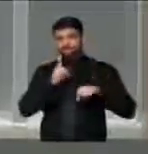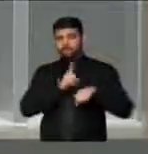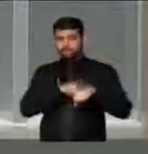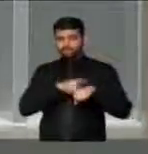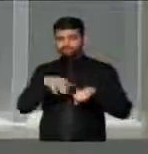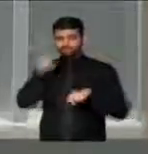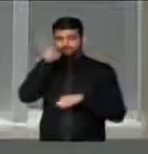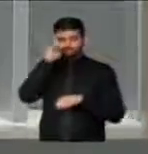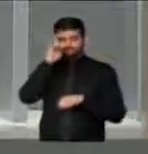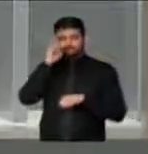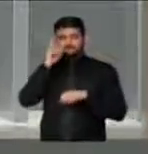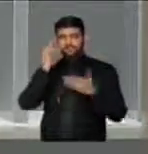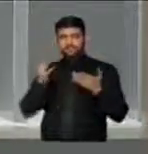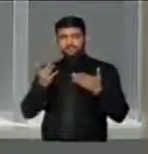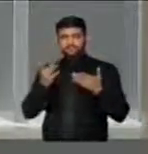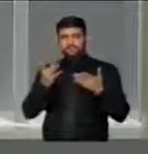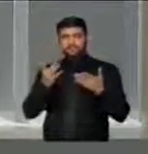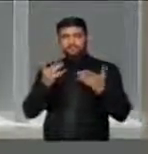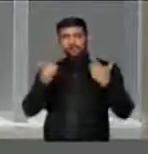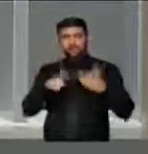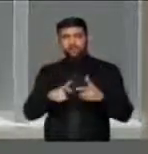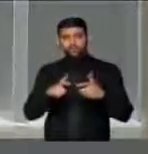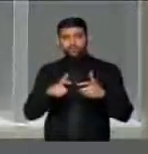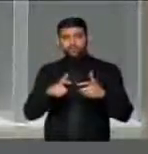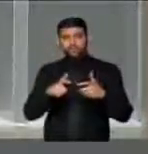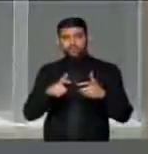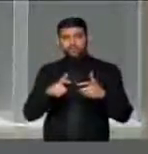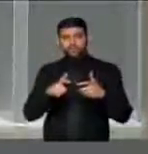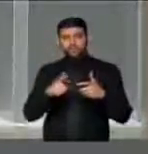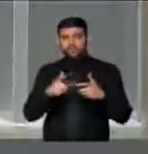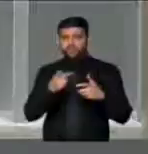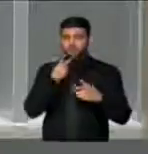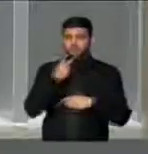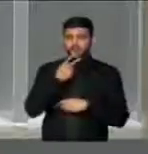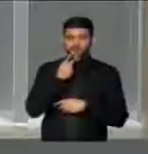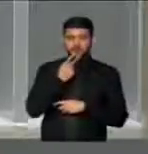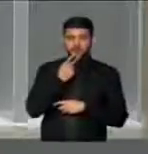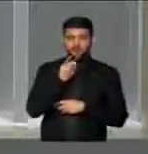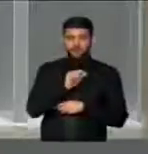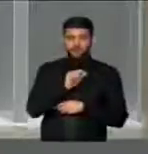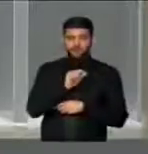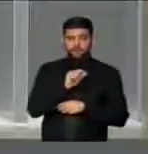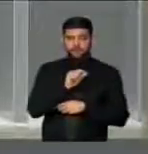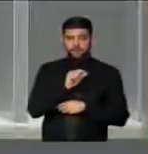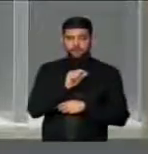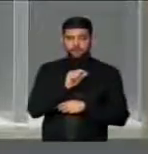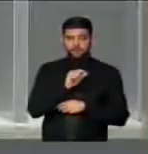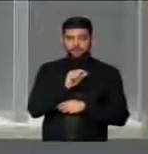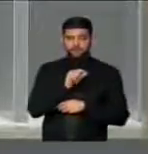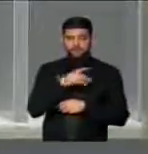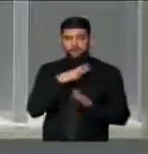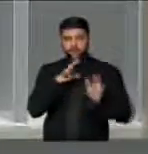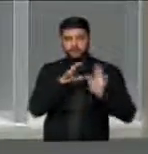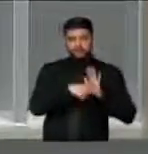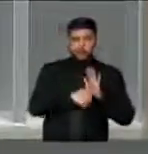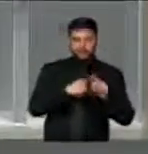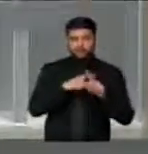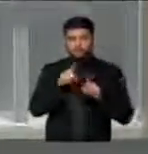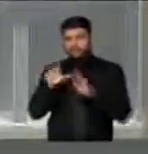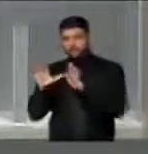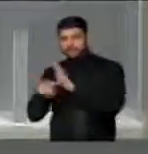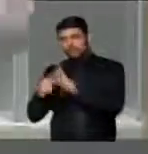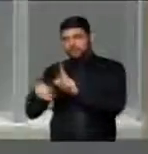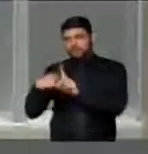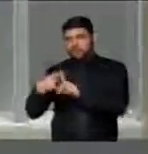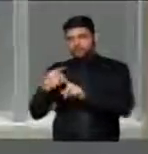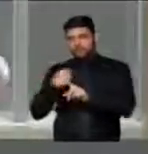todo dia, todo minuto, onde um diz que eu roubei, mas você roubou mais do que